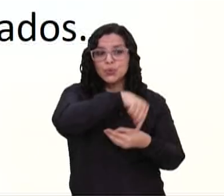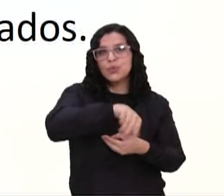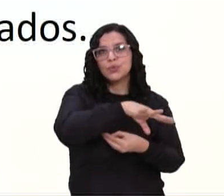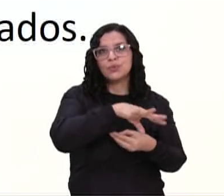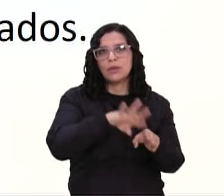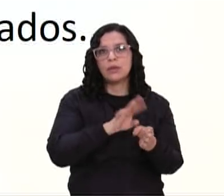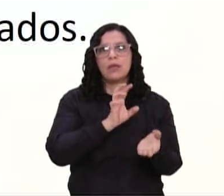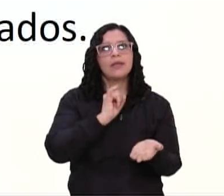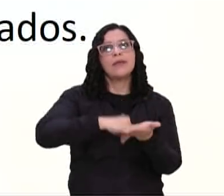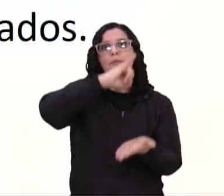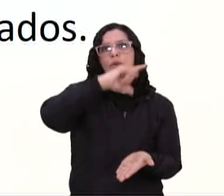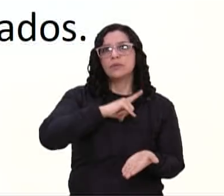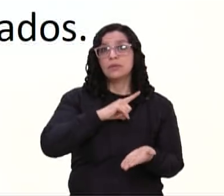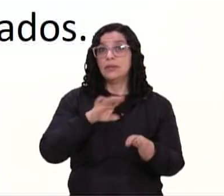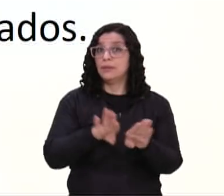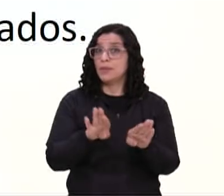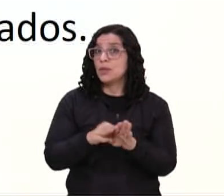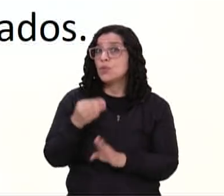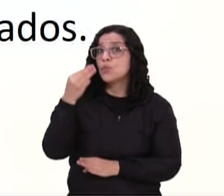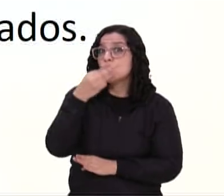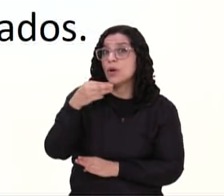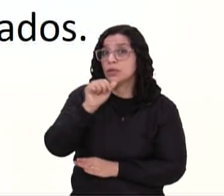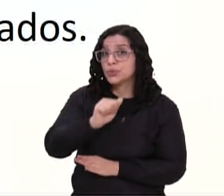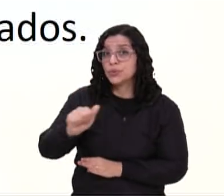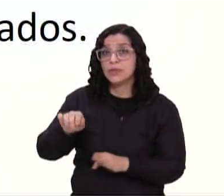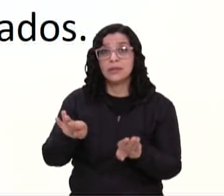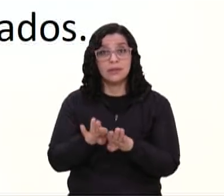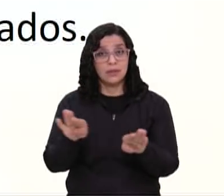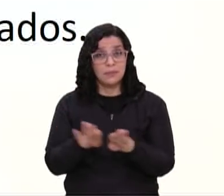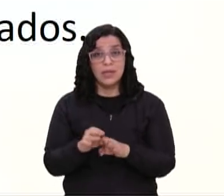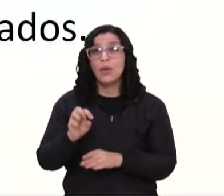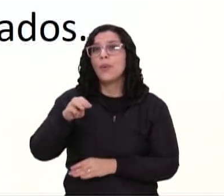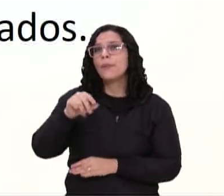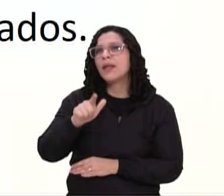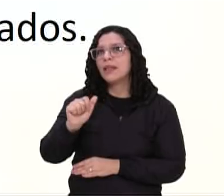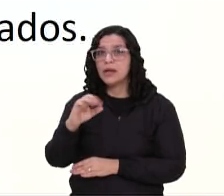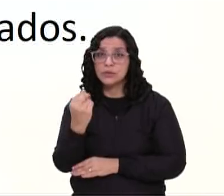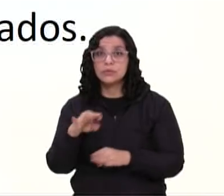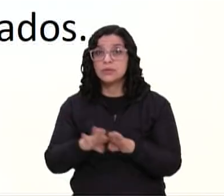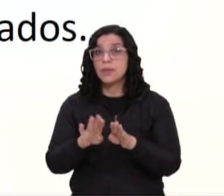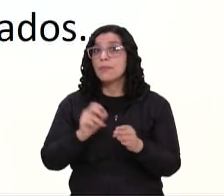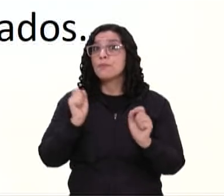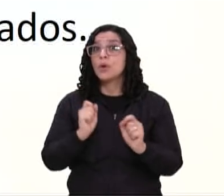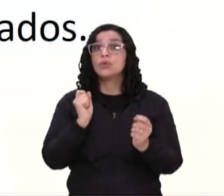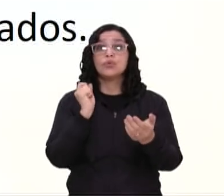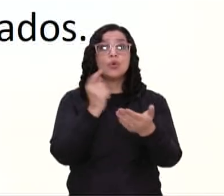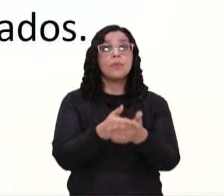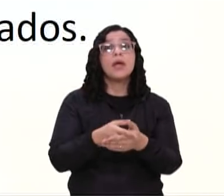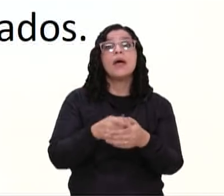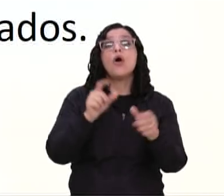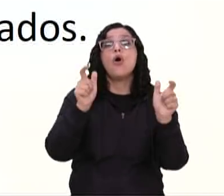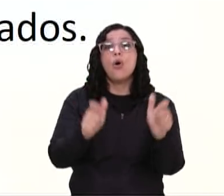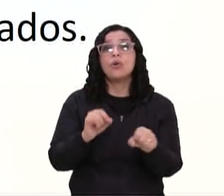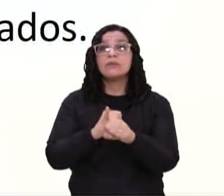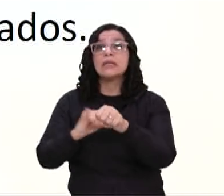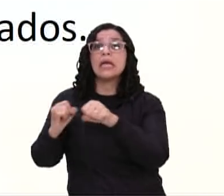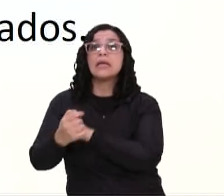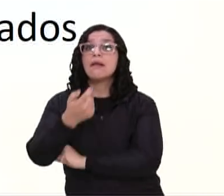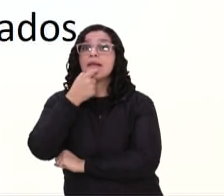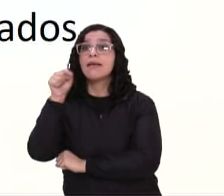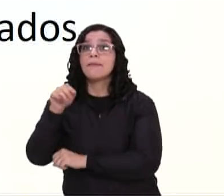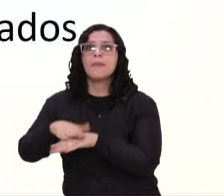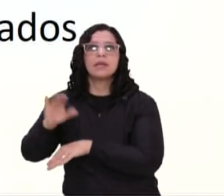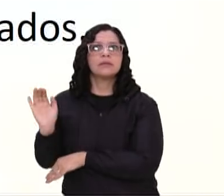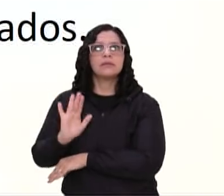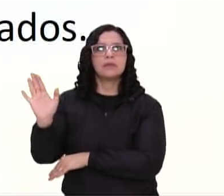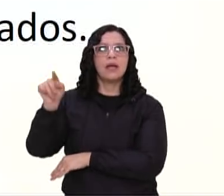disso, estabelecia que o açúcar e seus derivados, como o melaço, só poderiam ser comprados nas Antilhas inglesas, que vendiam mais